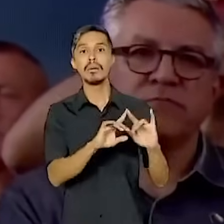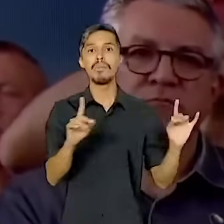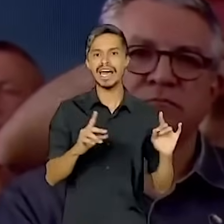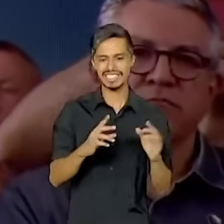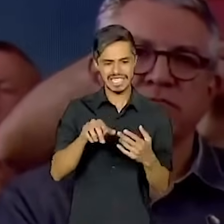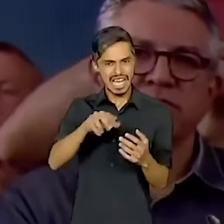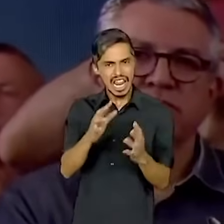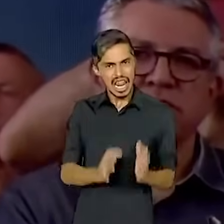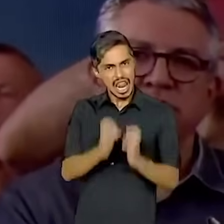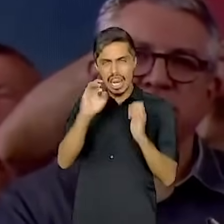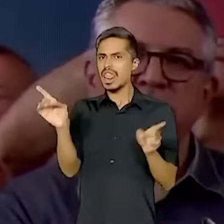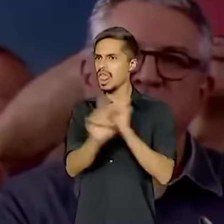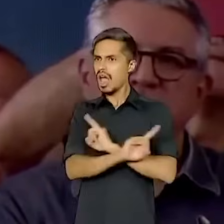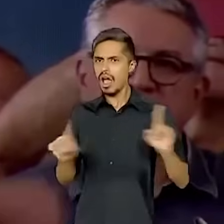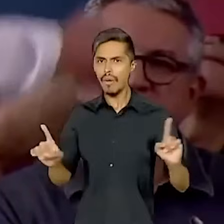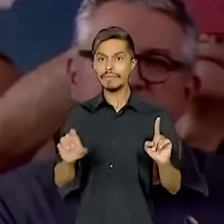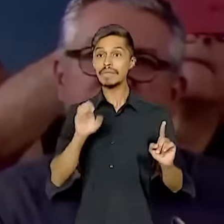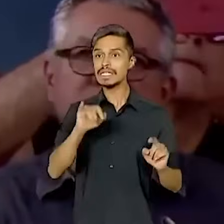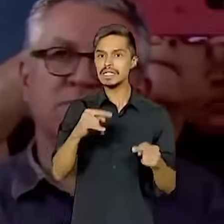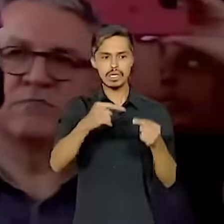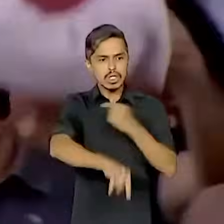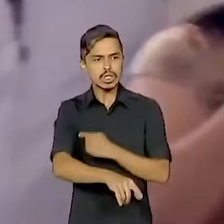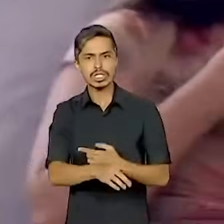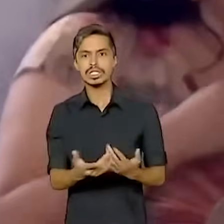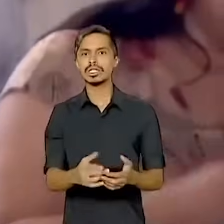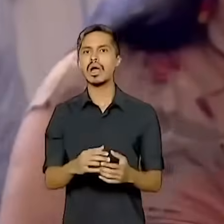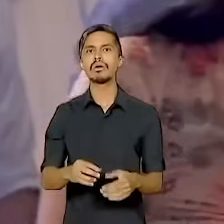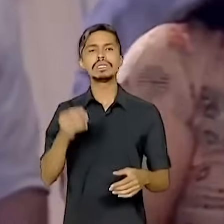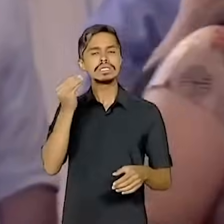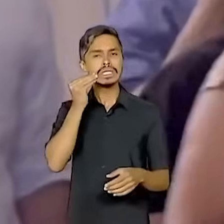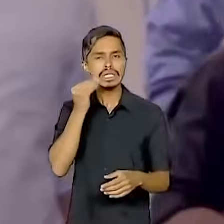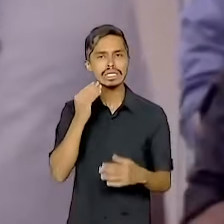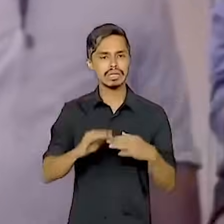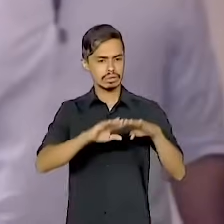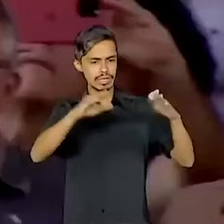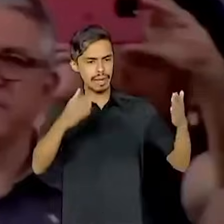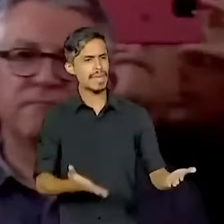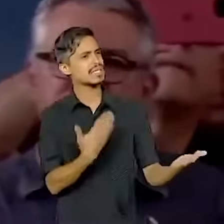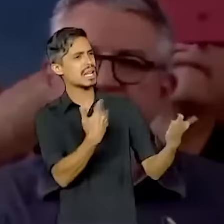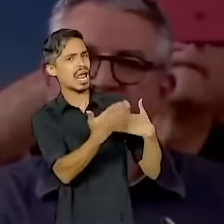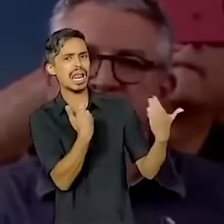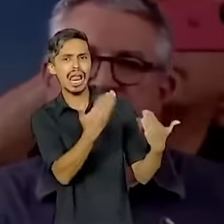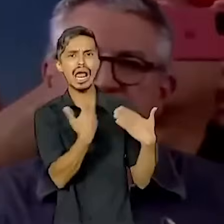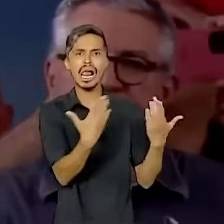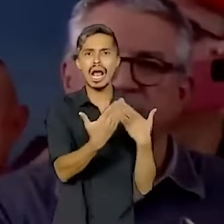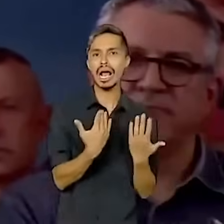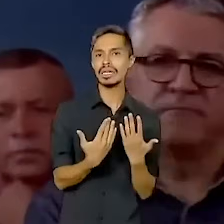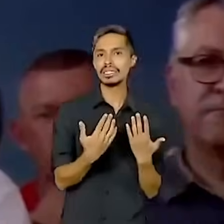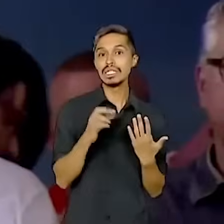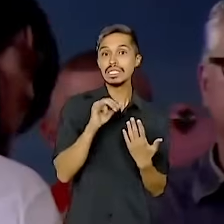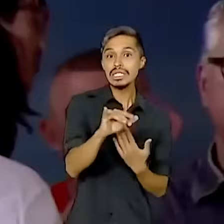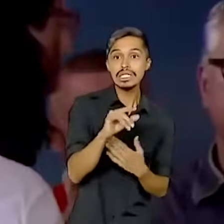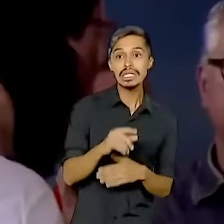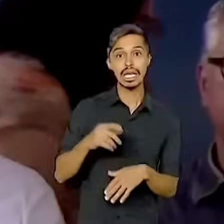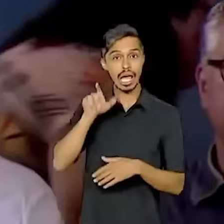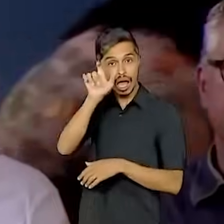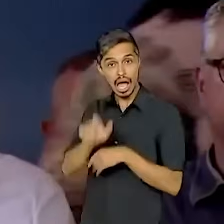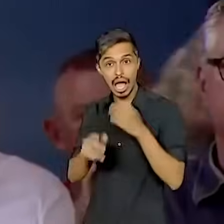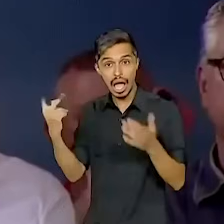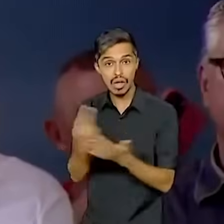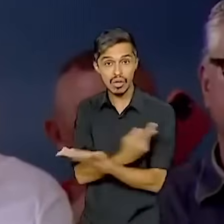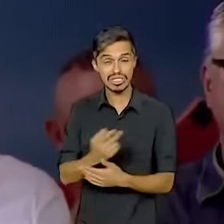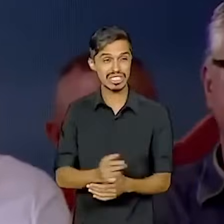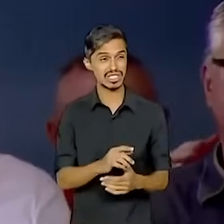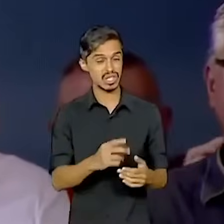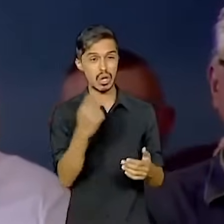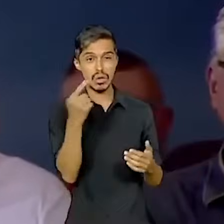não ter divergência. Quando tiver divergência, resolve numa mesa de conversa, porque senão entra uma desgraça, como entrou